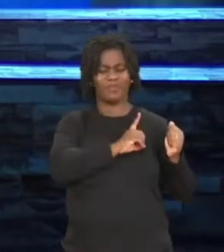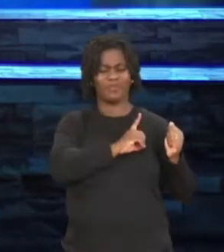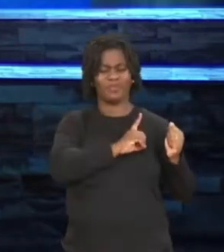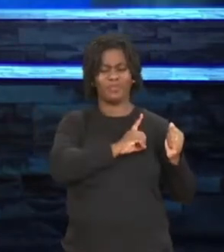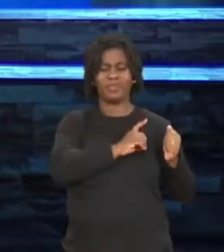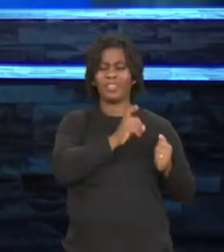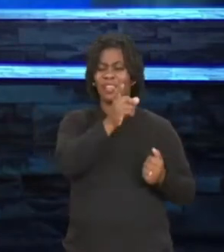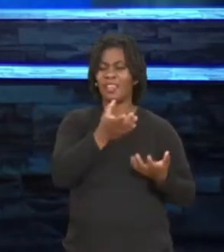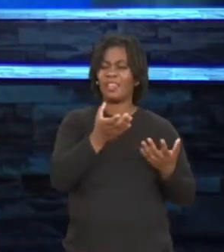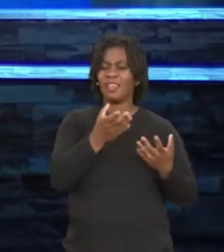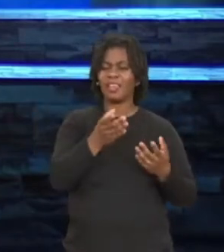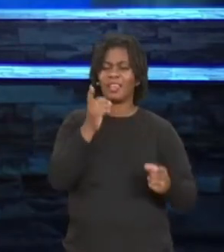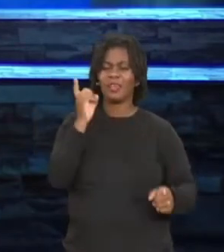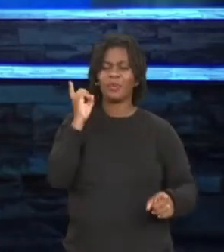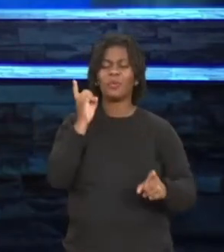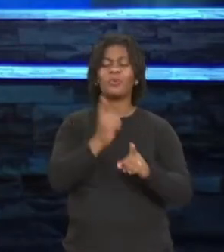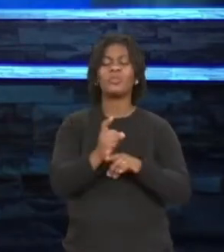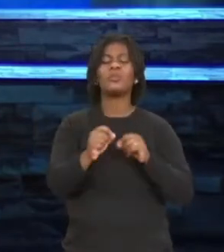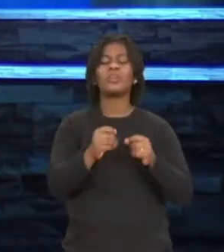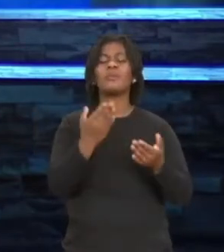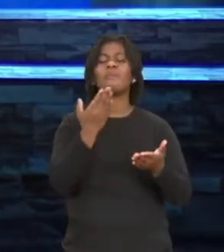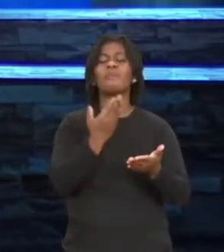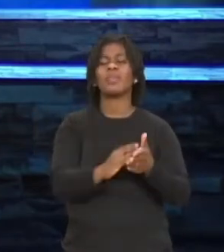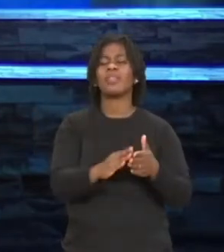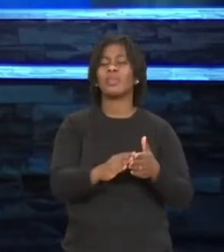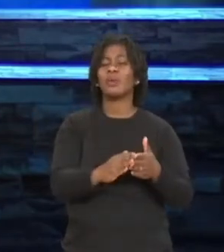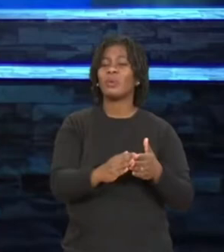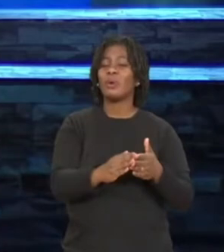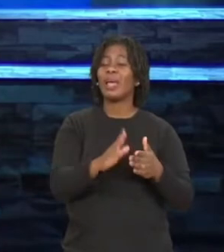Ela quer achar o que perdeu, ela não era assim.